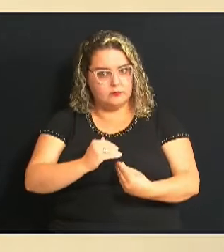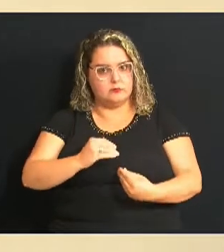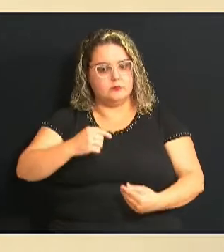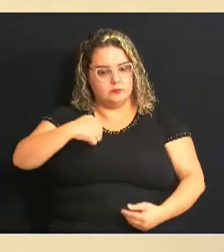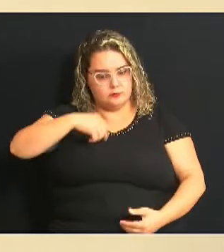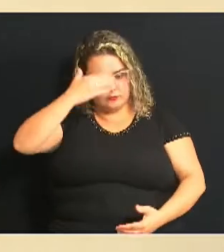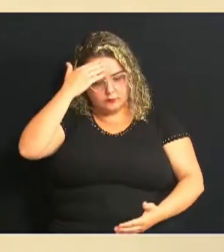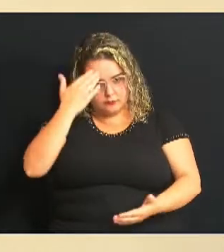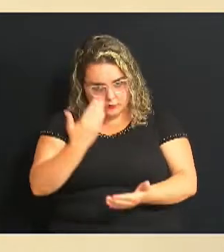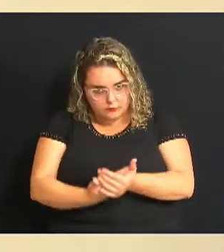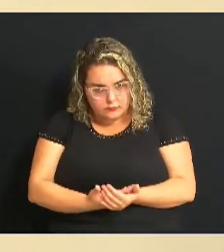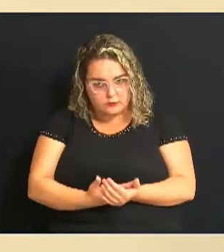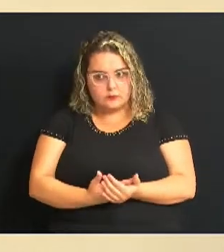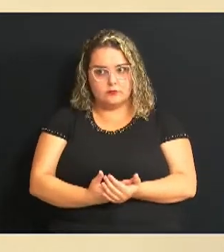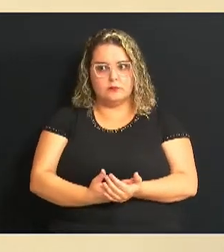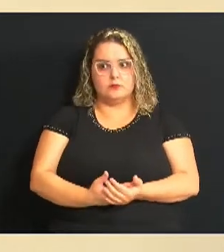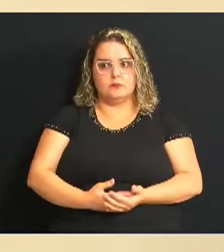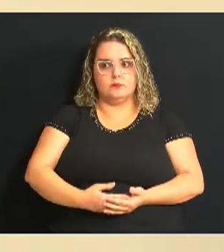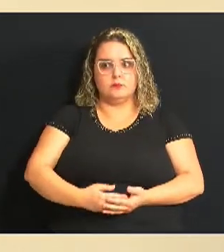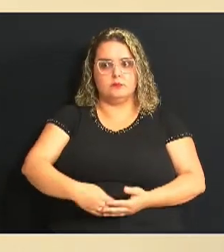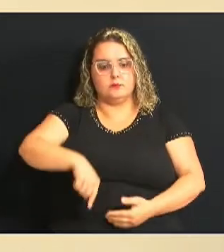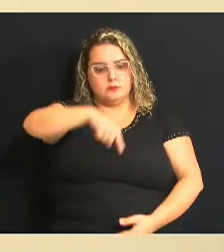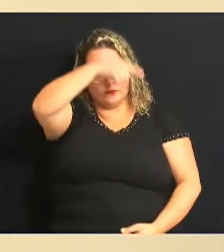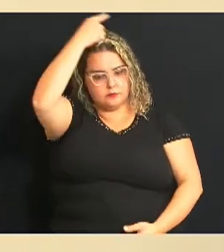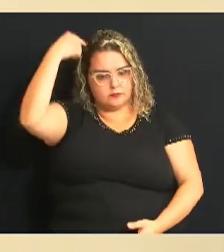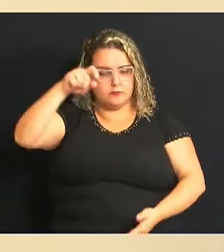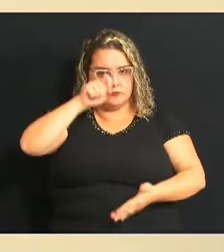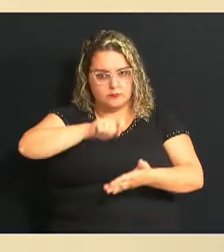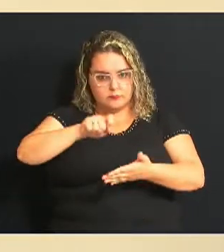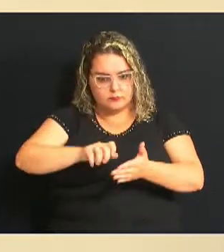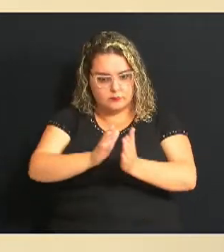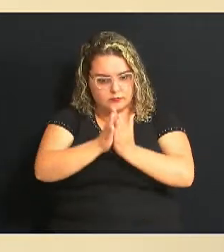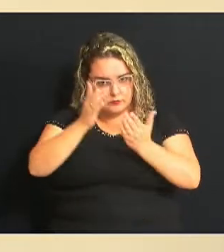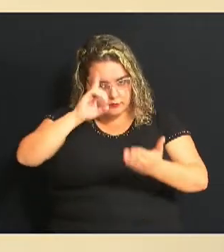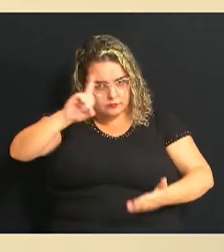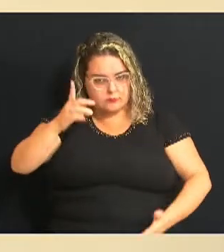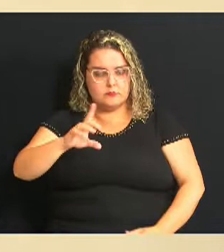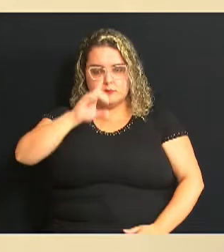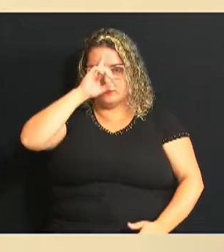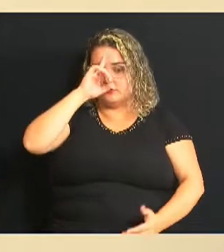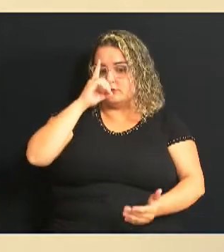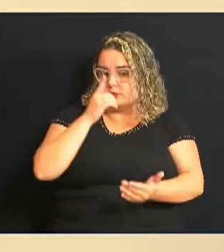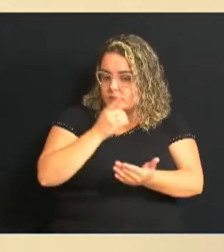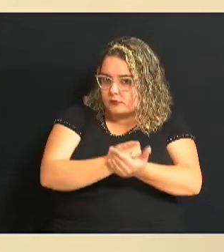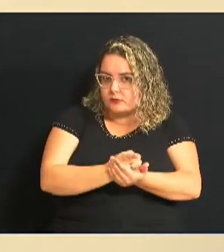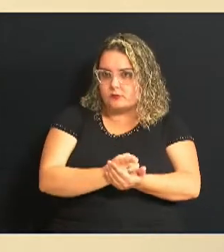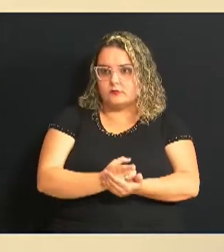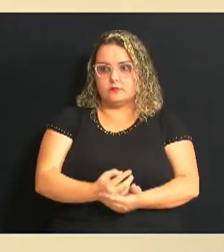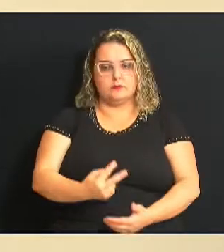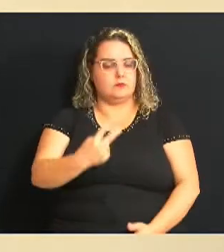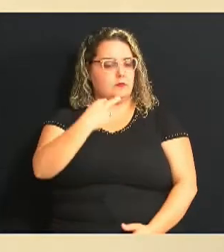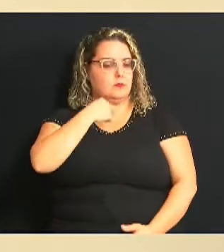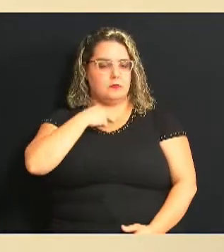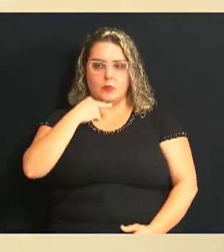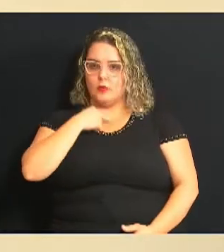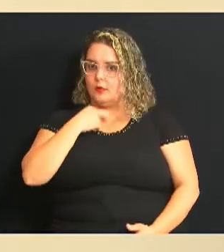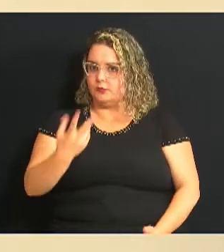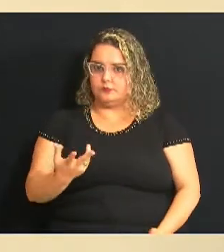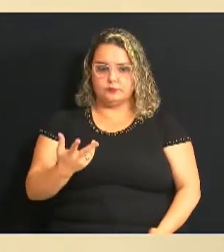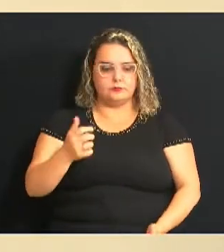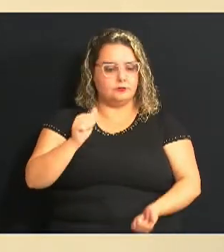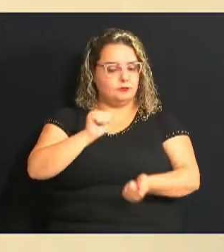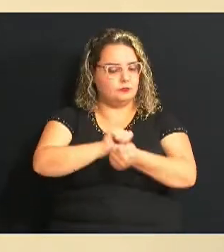Escritura ou com razões decisivas, não posso retratar-me.